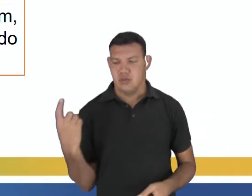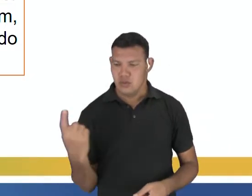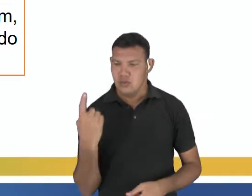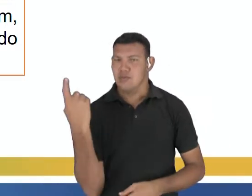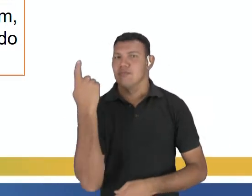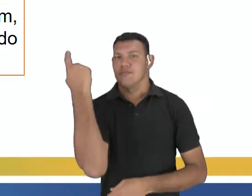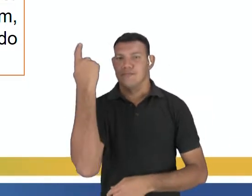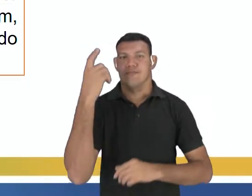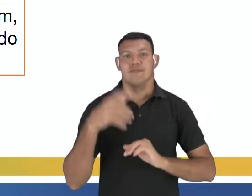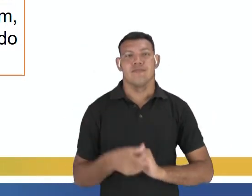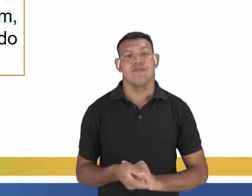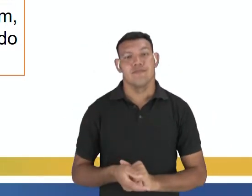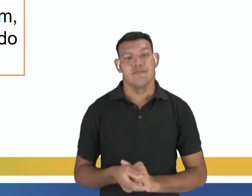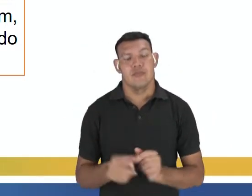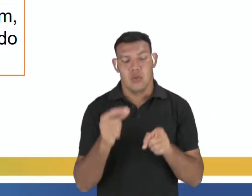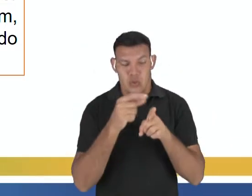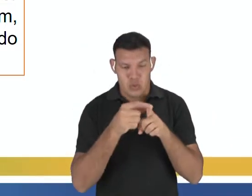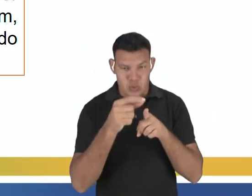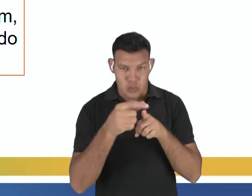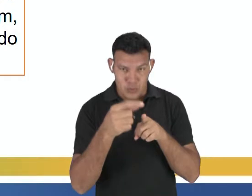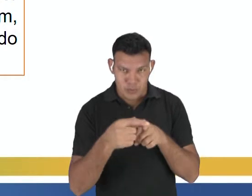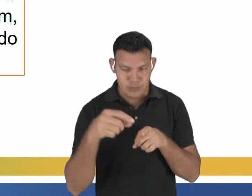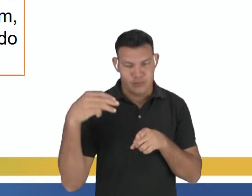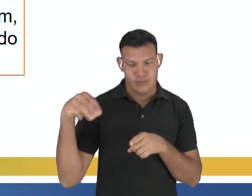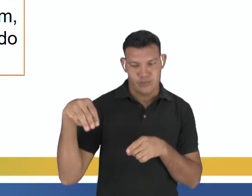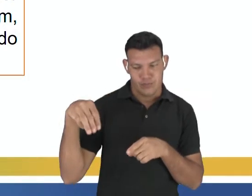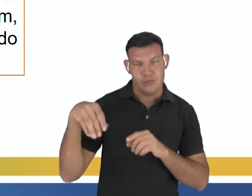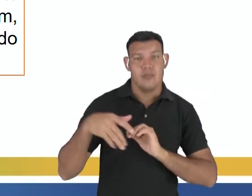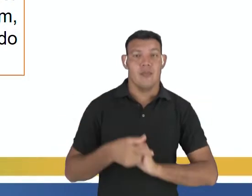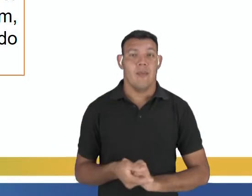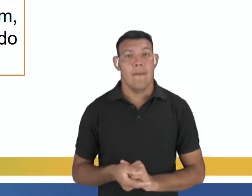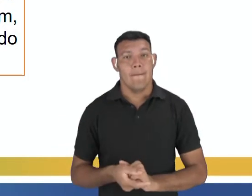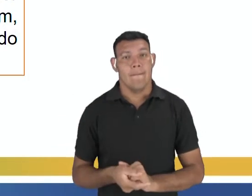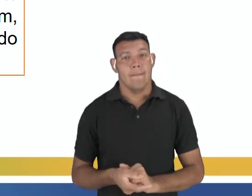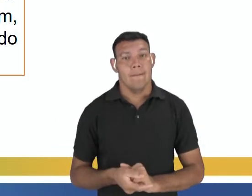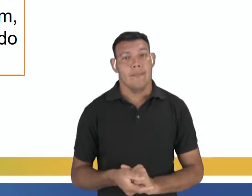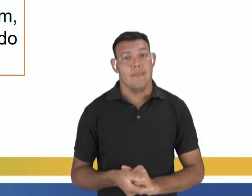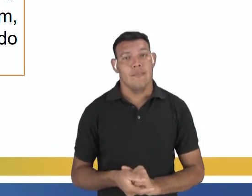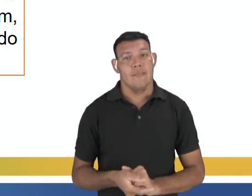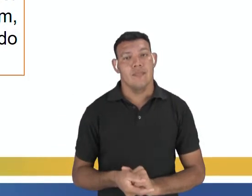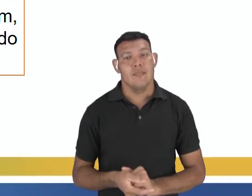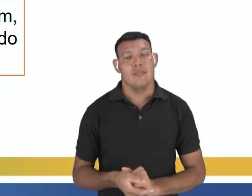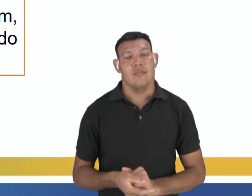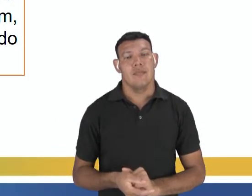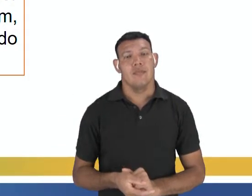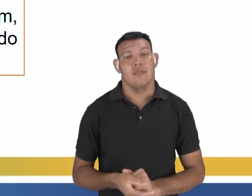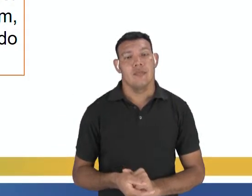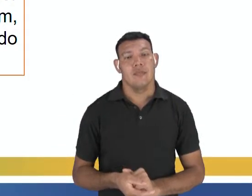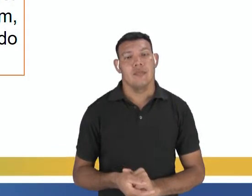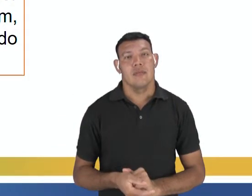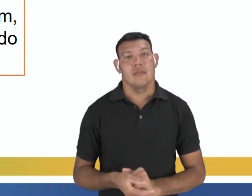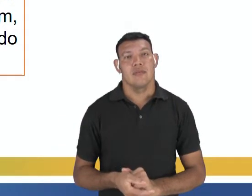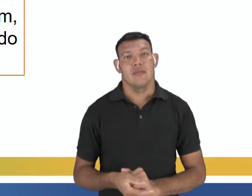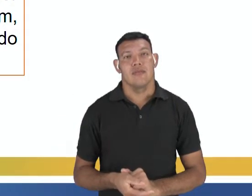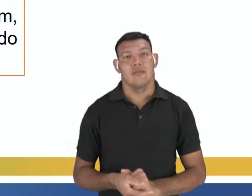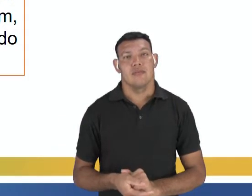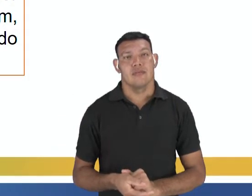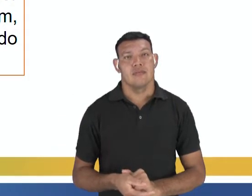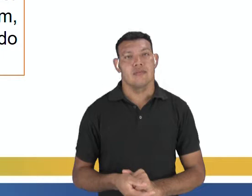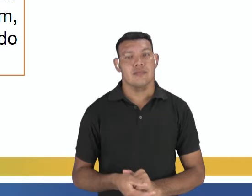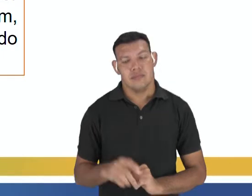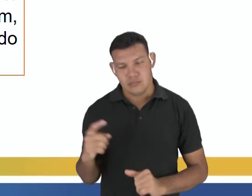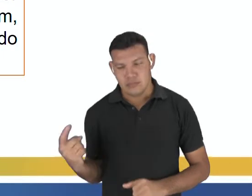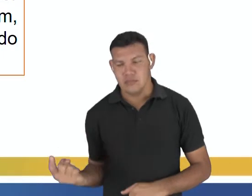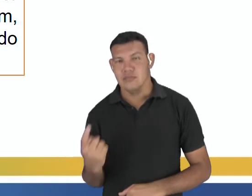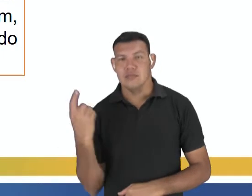do Minho saquiel na unidade de metro então a sua medida em metros é 1,42